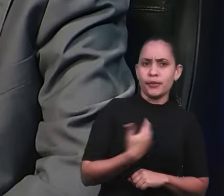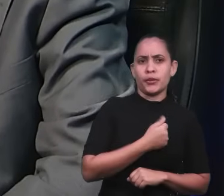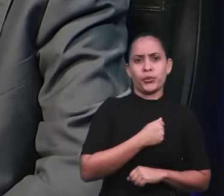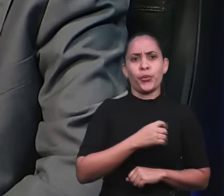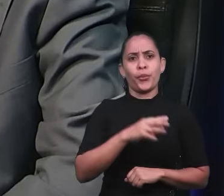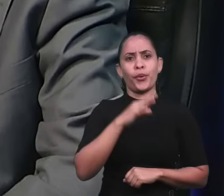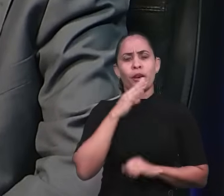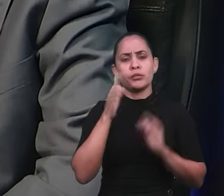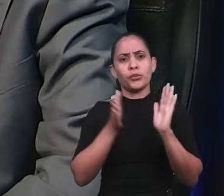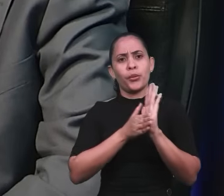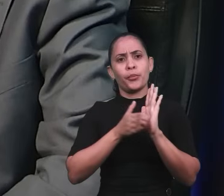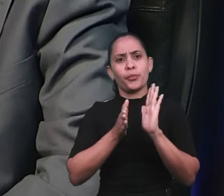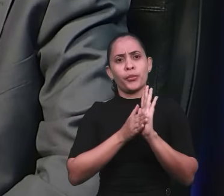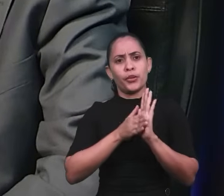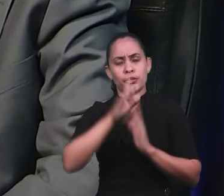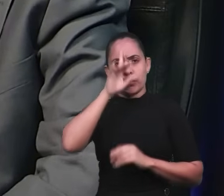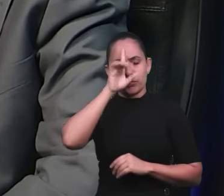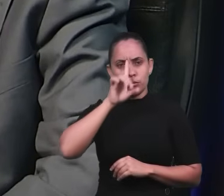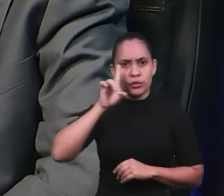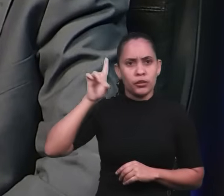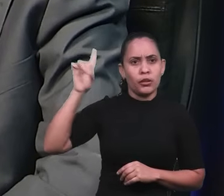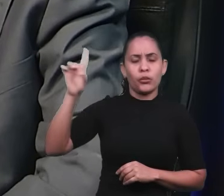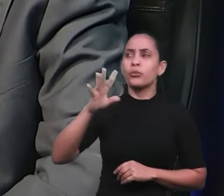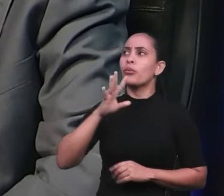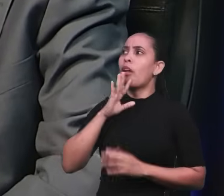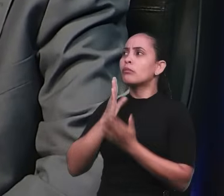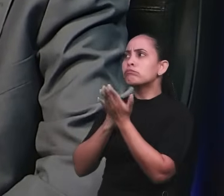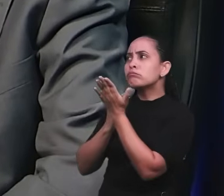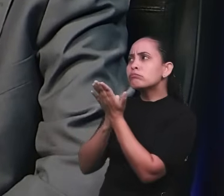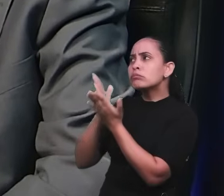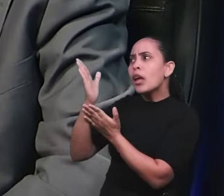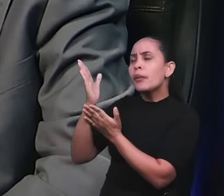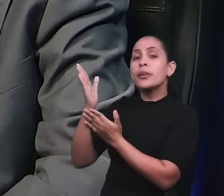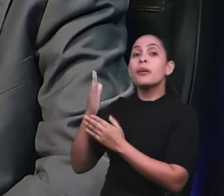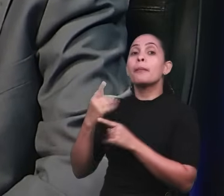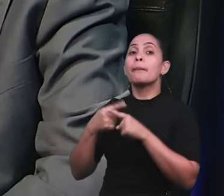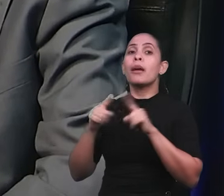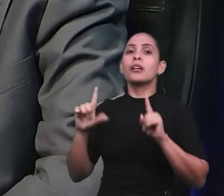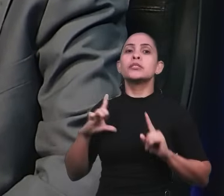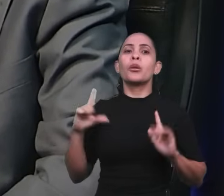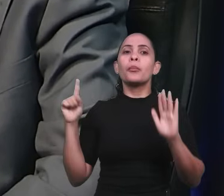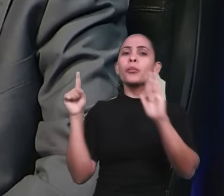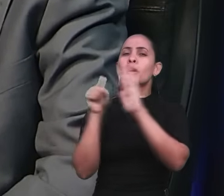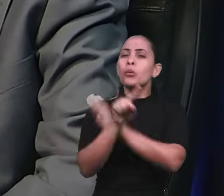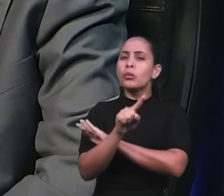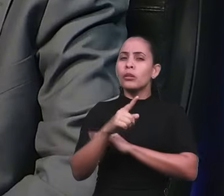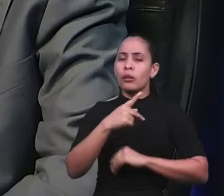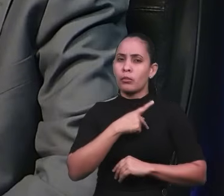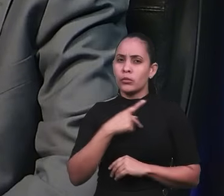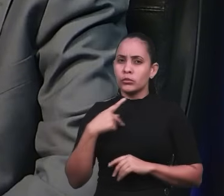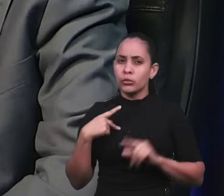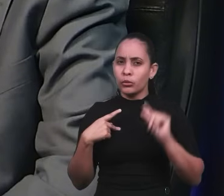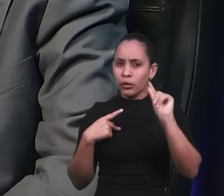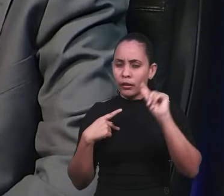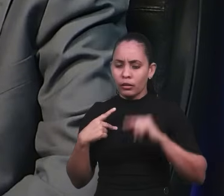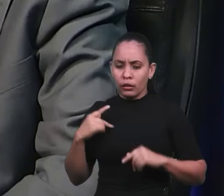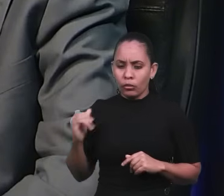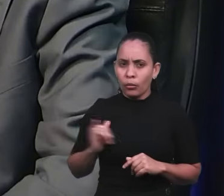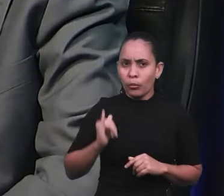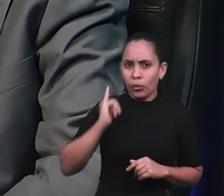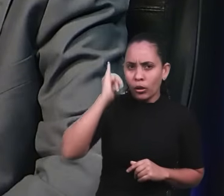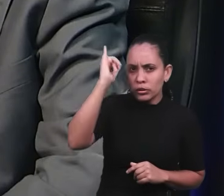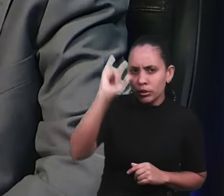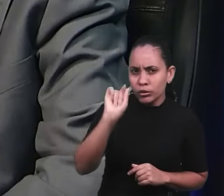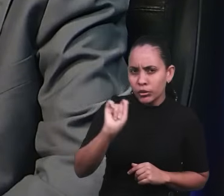projeto de Deus, conhece o caminho, e aí tem uma pergunta, pastor Elcio, que talvez seja importante.